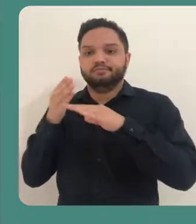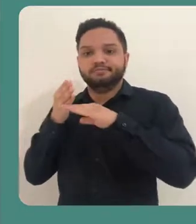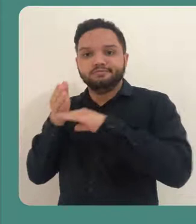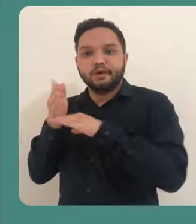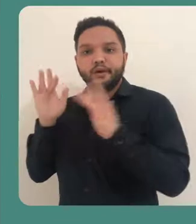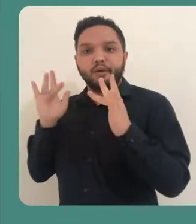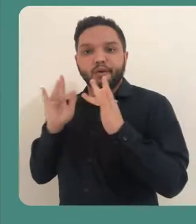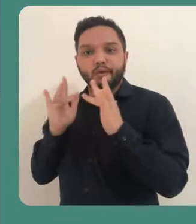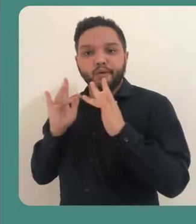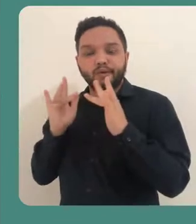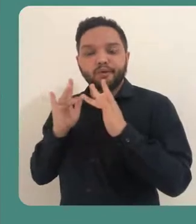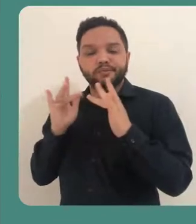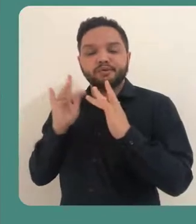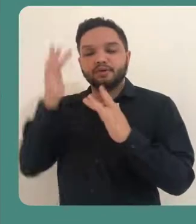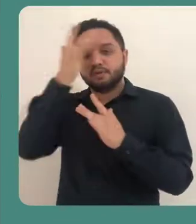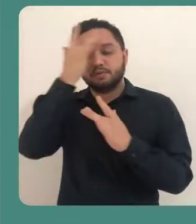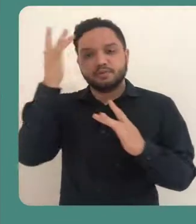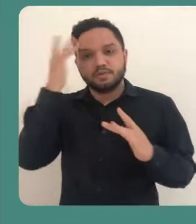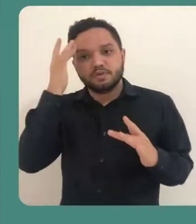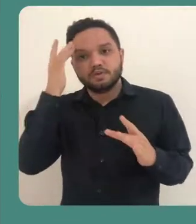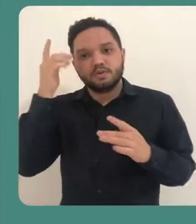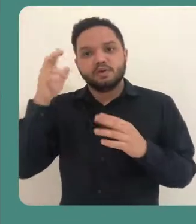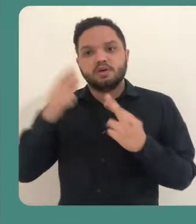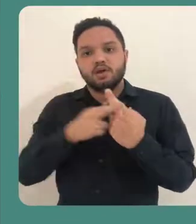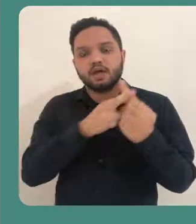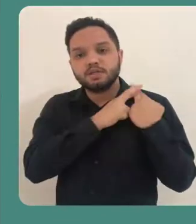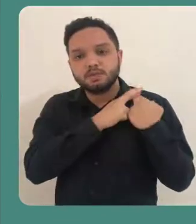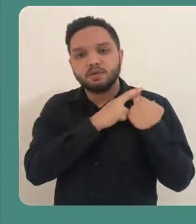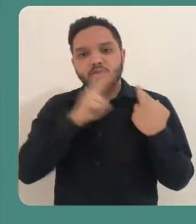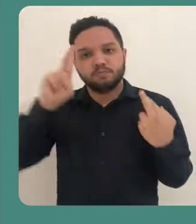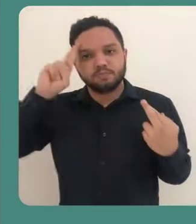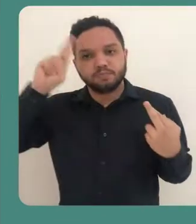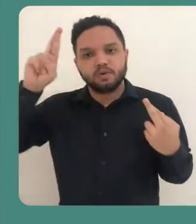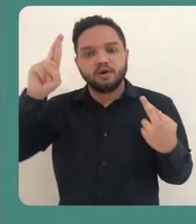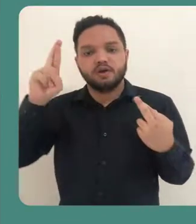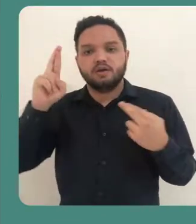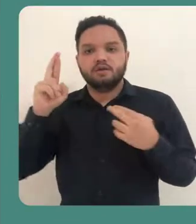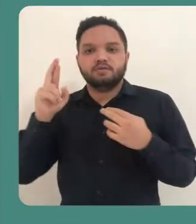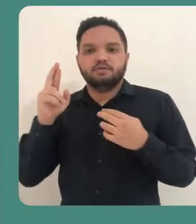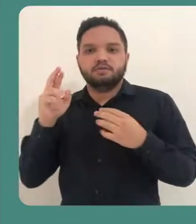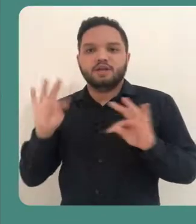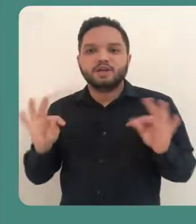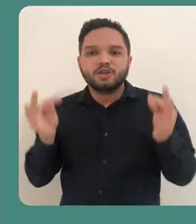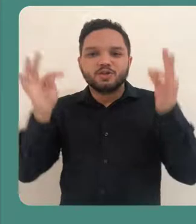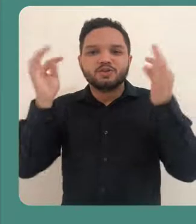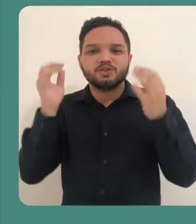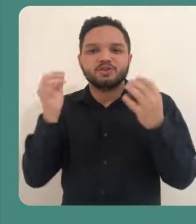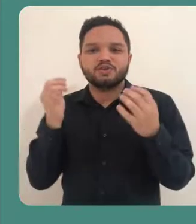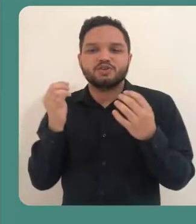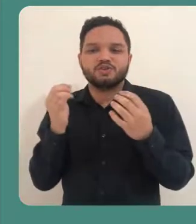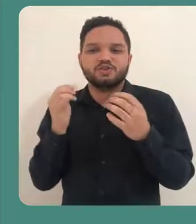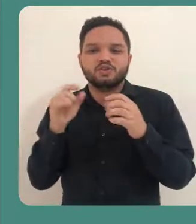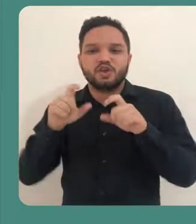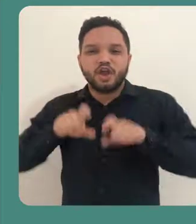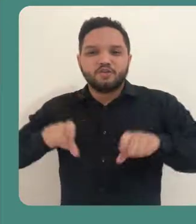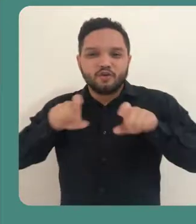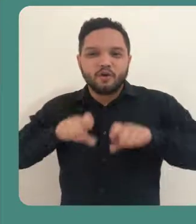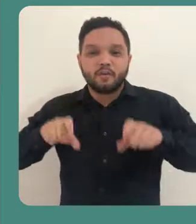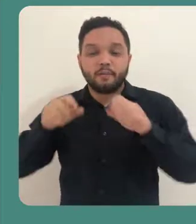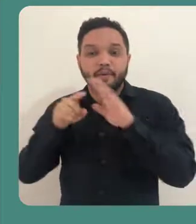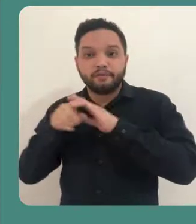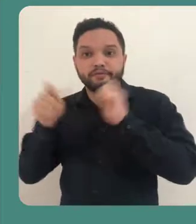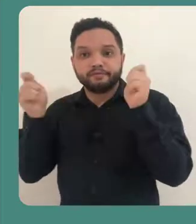pela infraestrutura de tecnologia informática da sua instituição e verificar se esse pudim já foi instalado